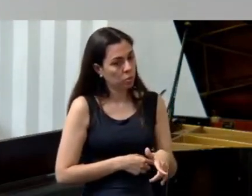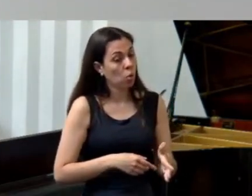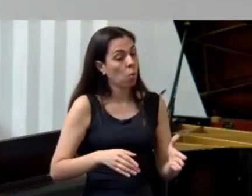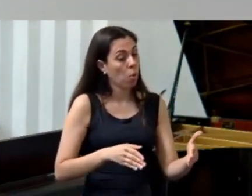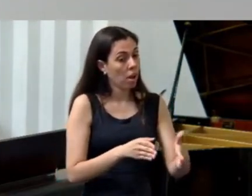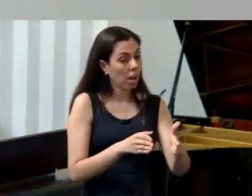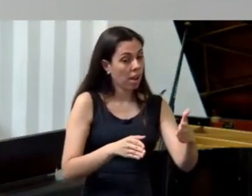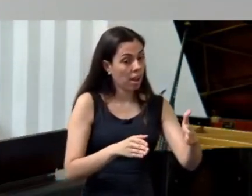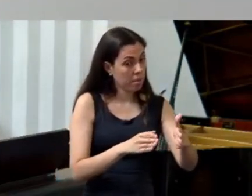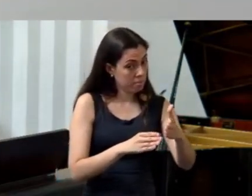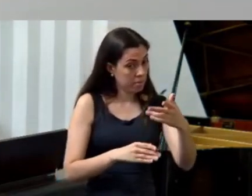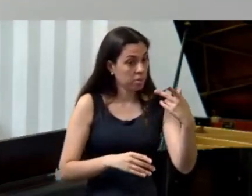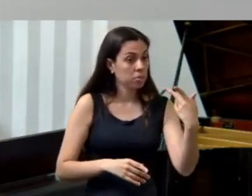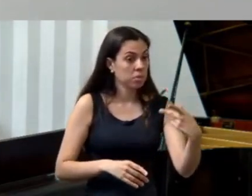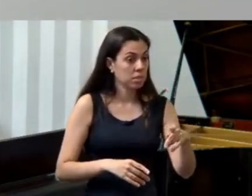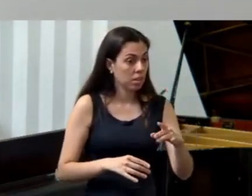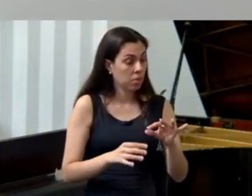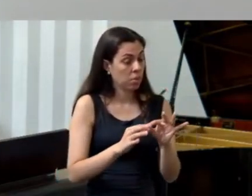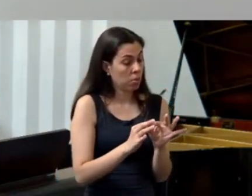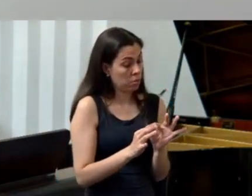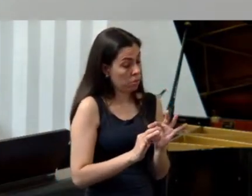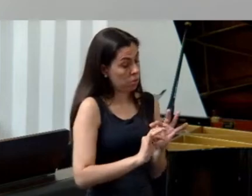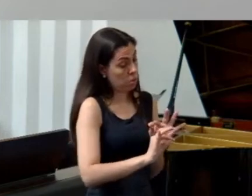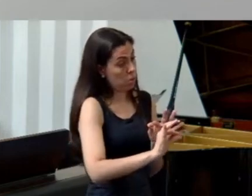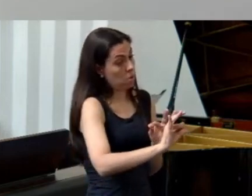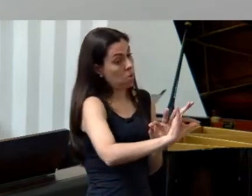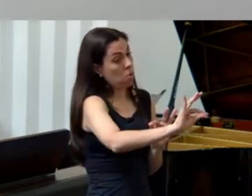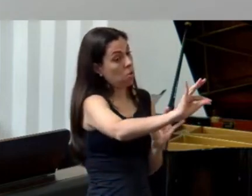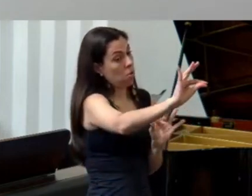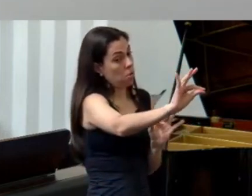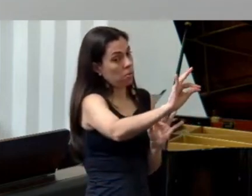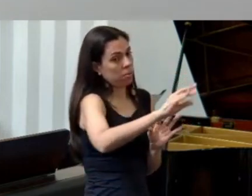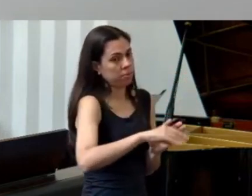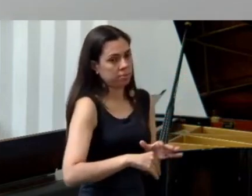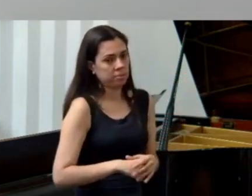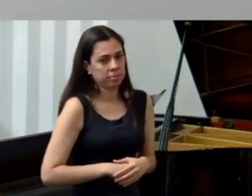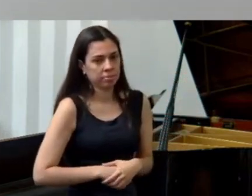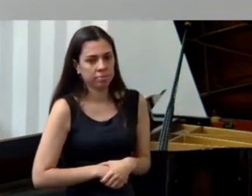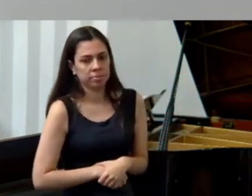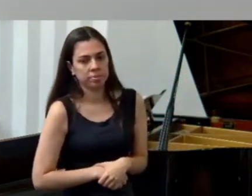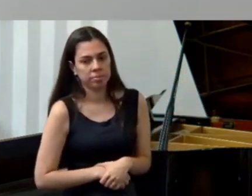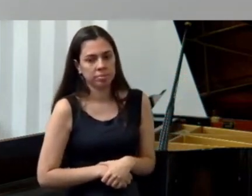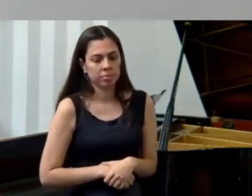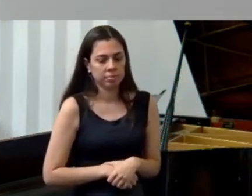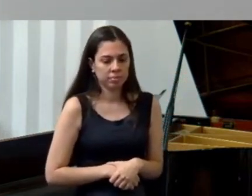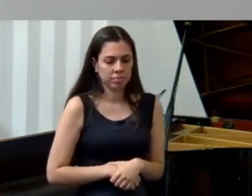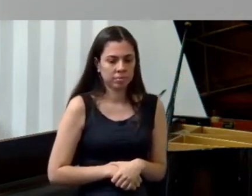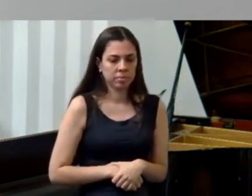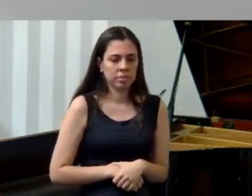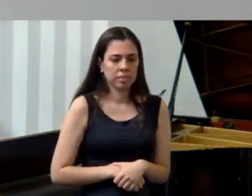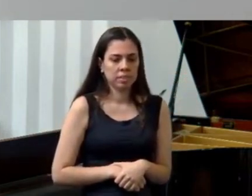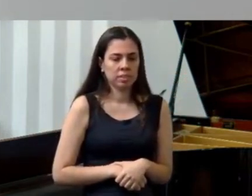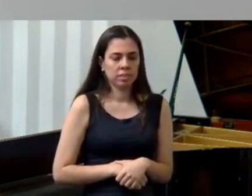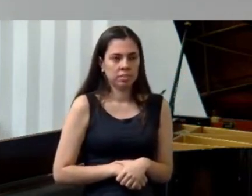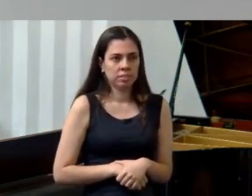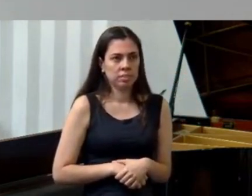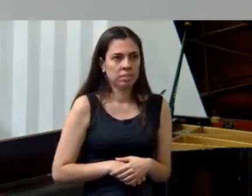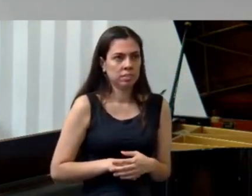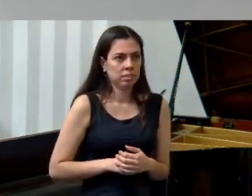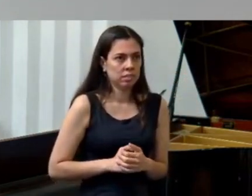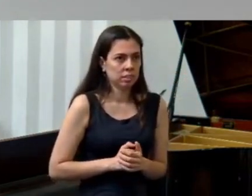será sobremodo longo. Outra vez, o anjo do Senhor vem para alimentá-lo.